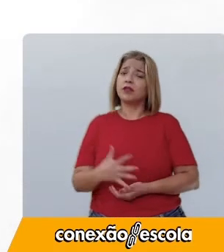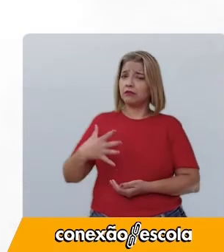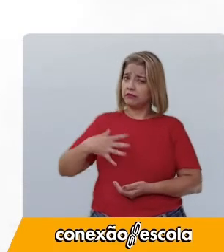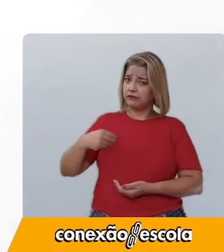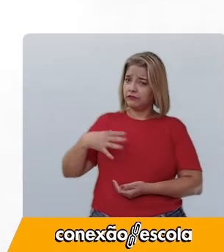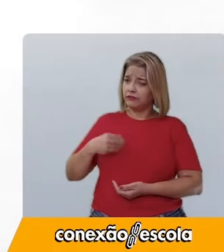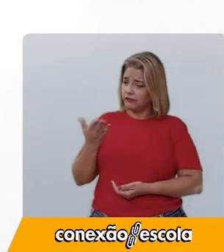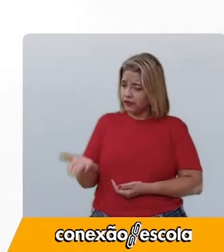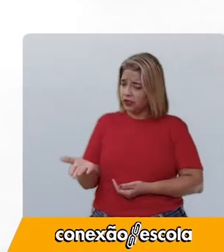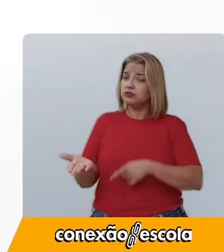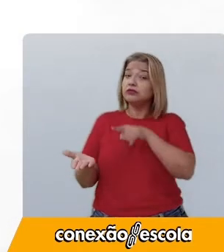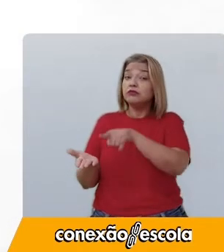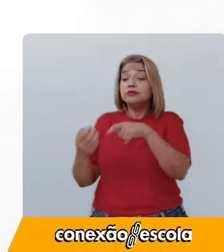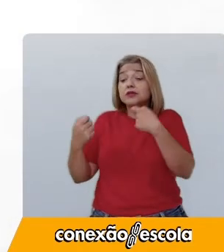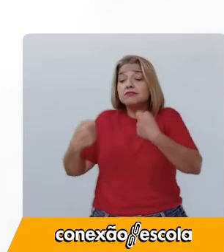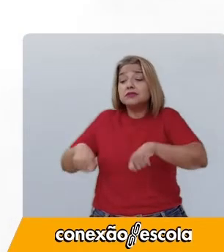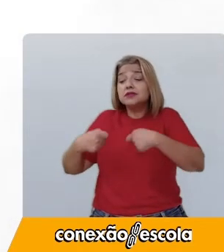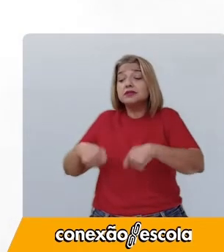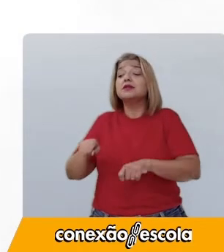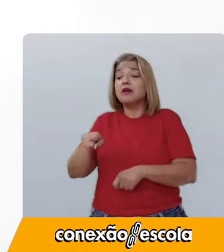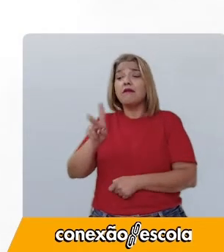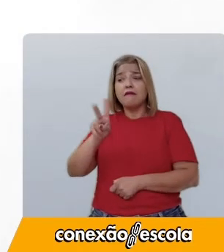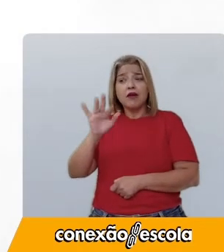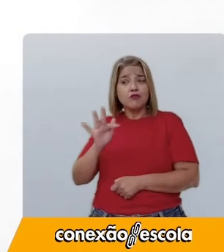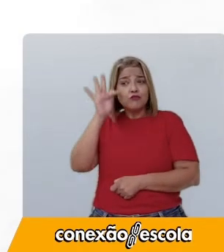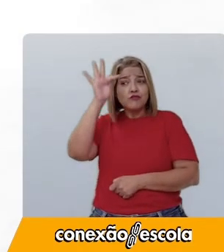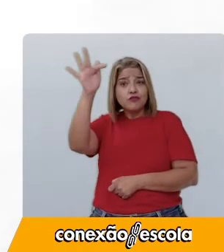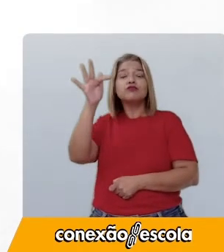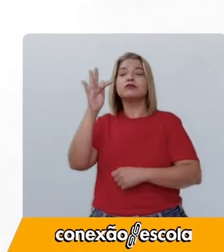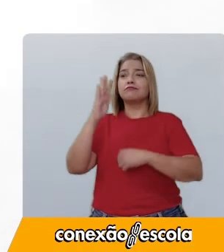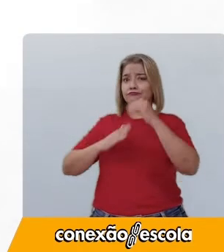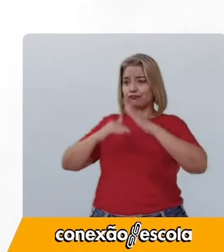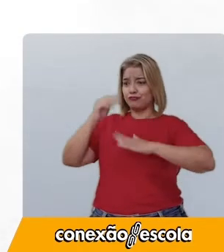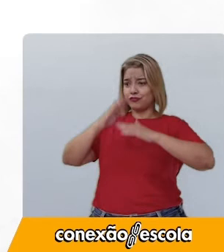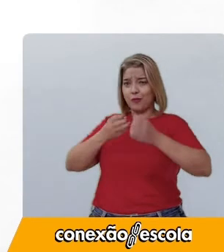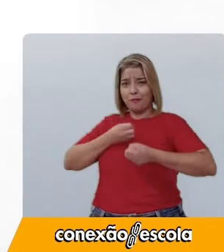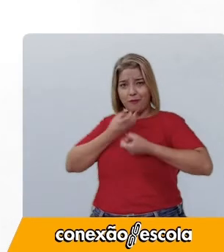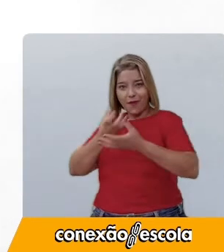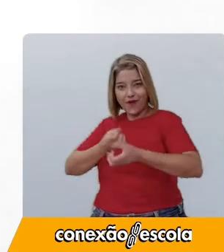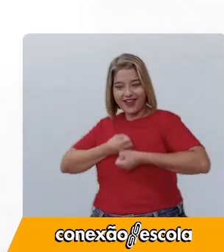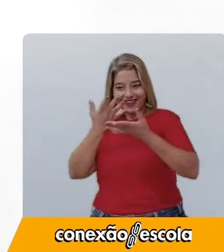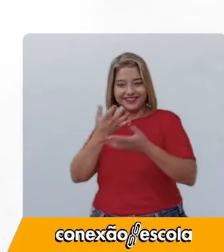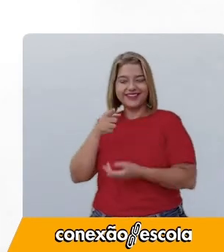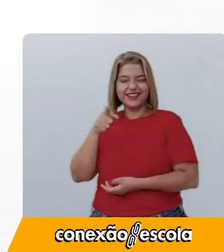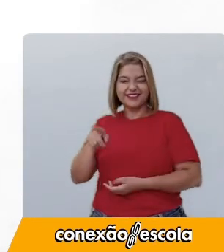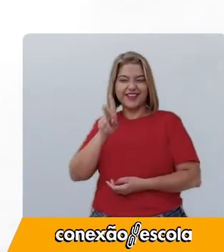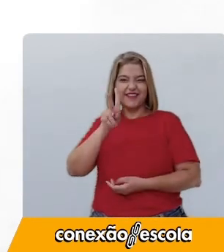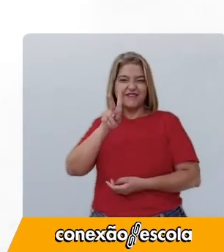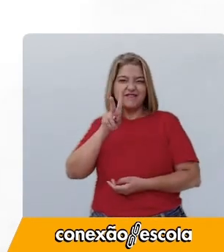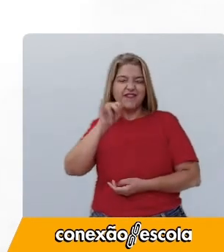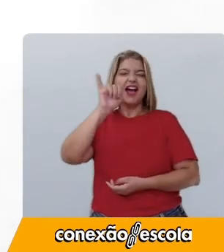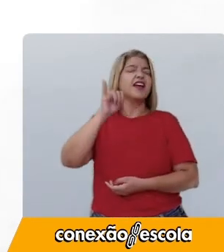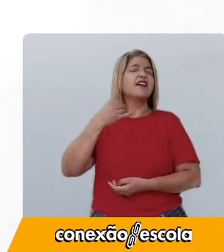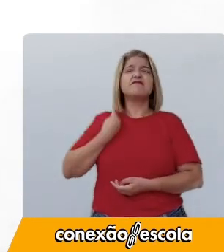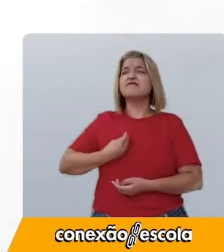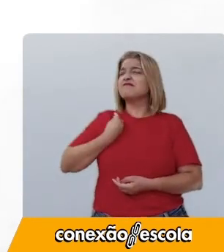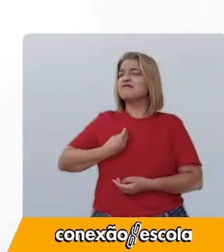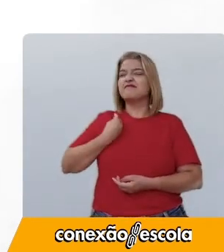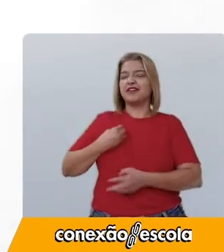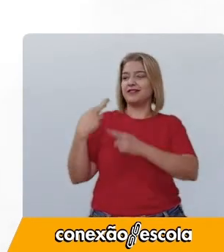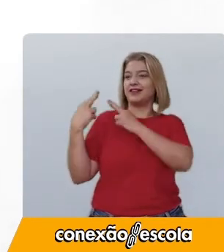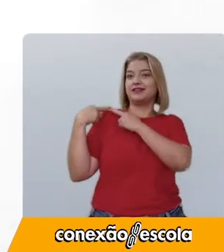filho, você vai ser poeta. Você vai carregar água na peneira a vida